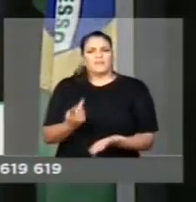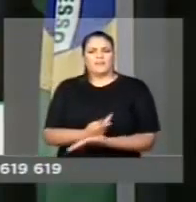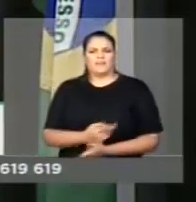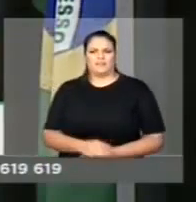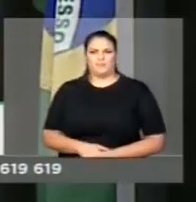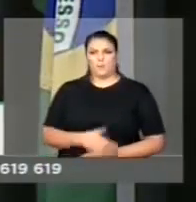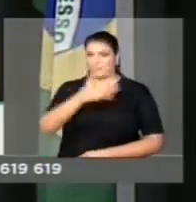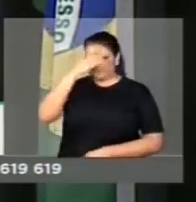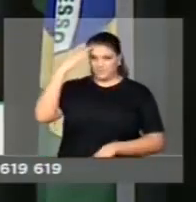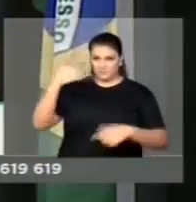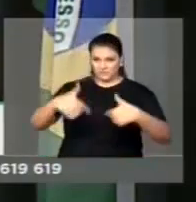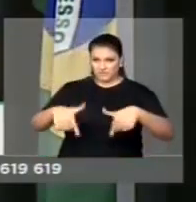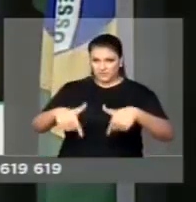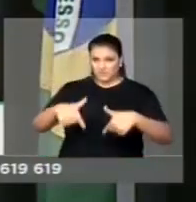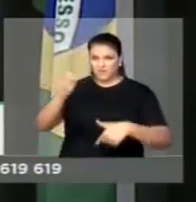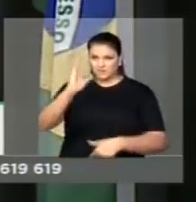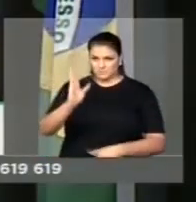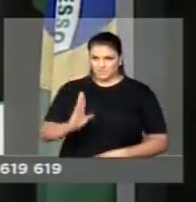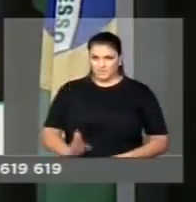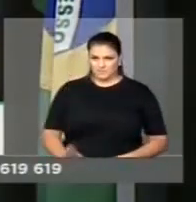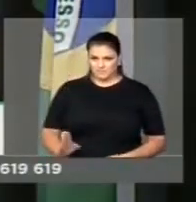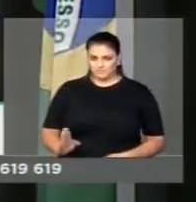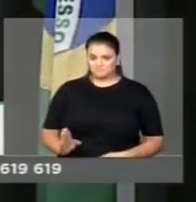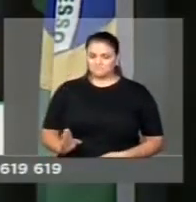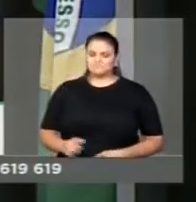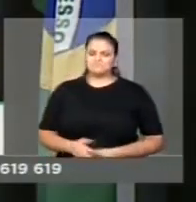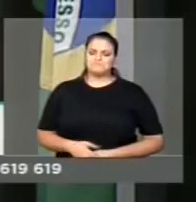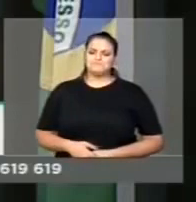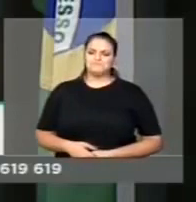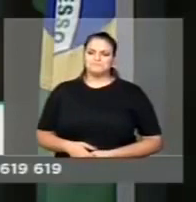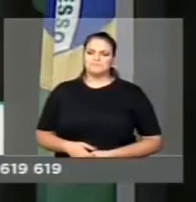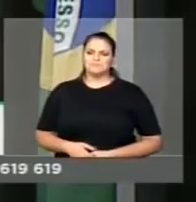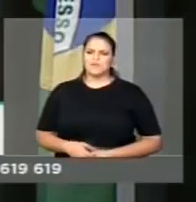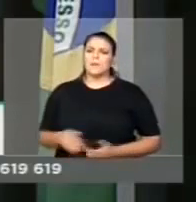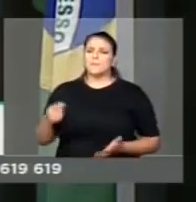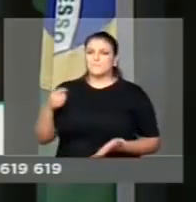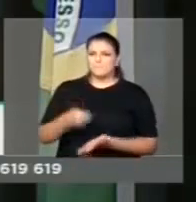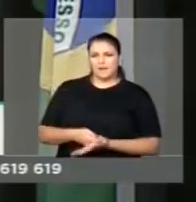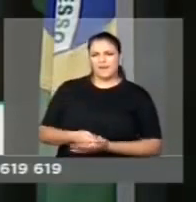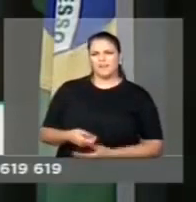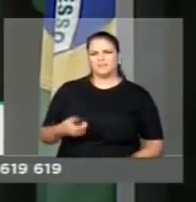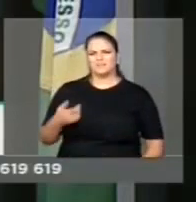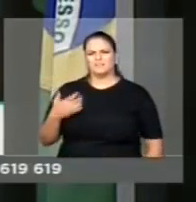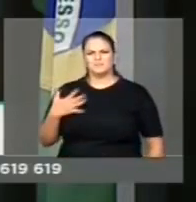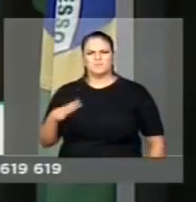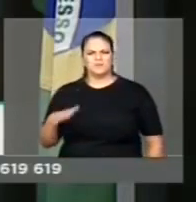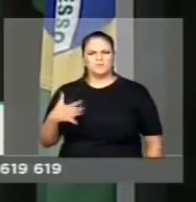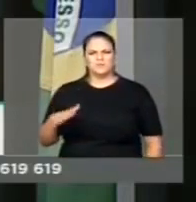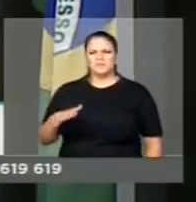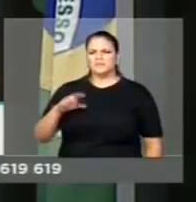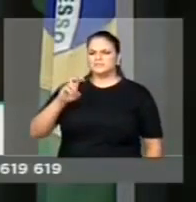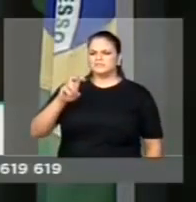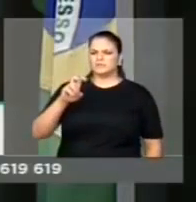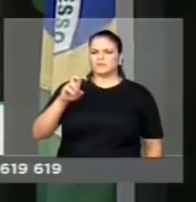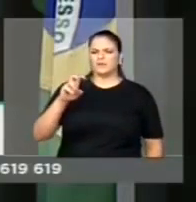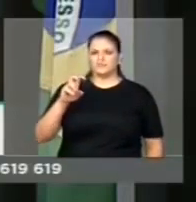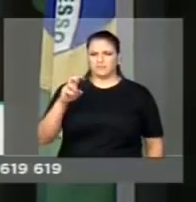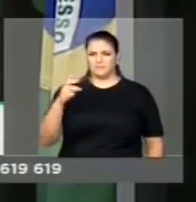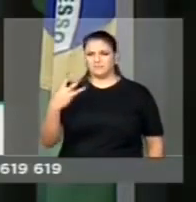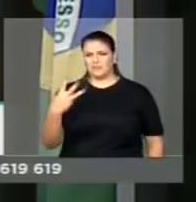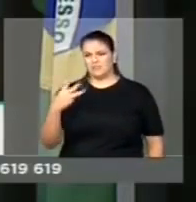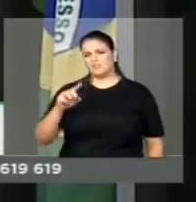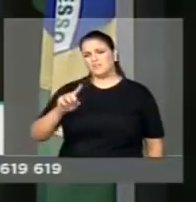o IPEA, paga até 2 salários mínimos, 53,9% de carga